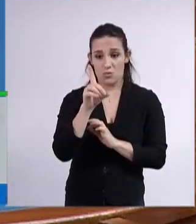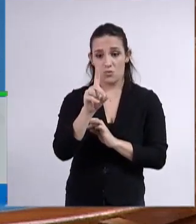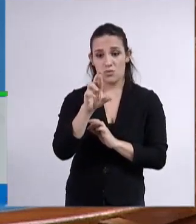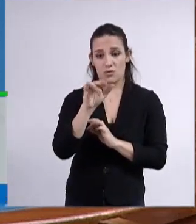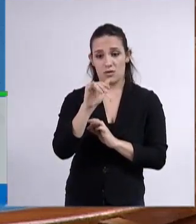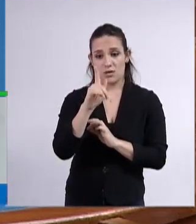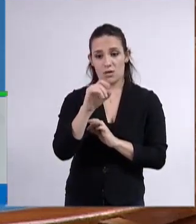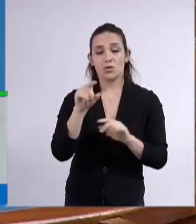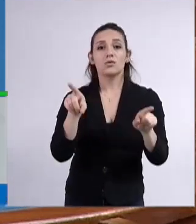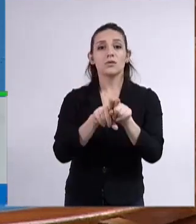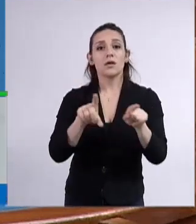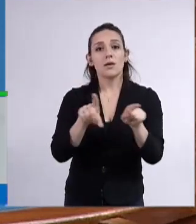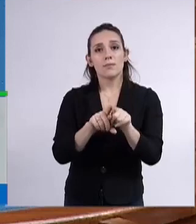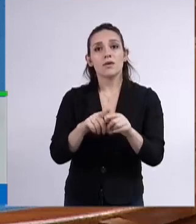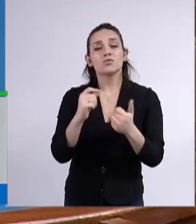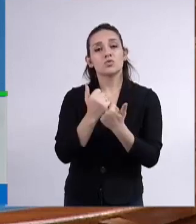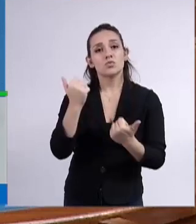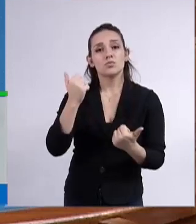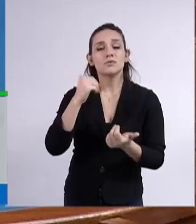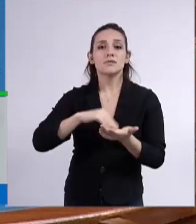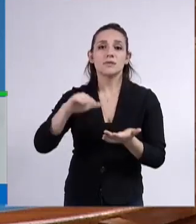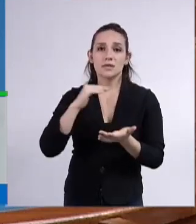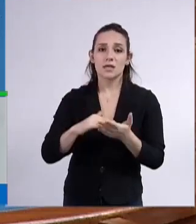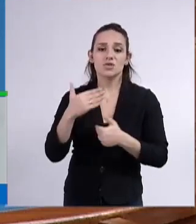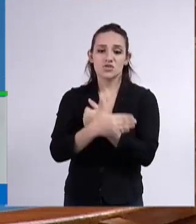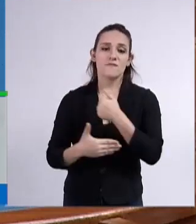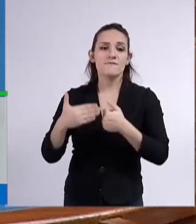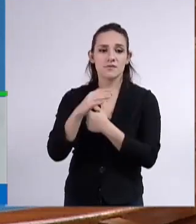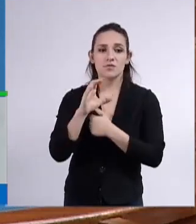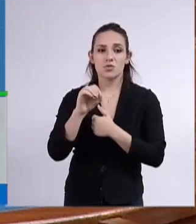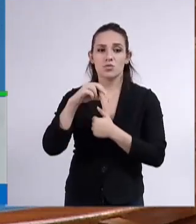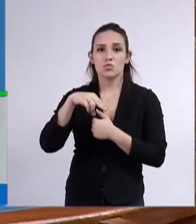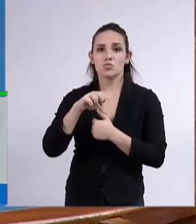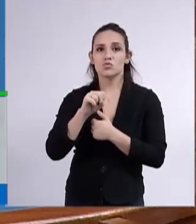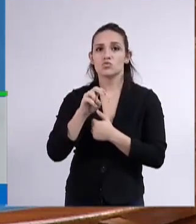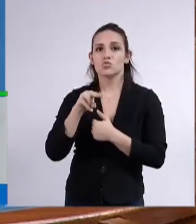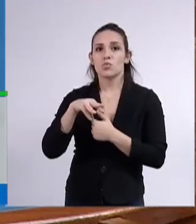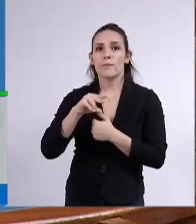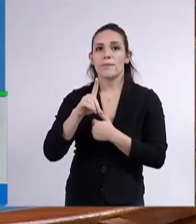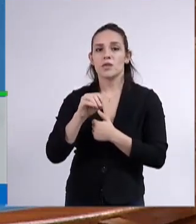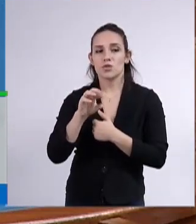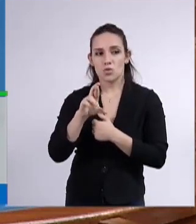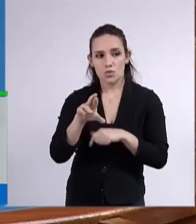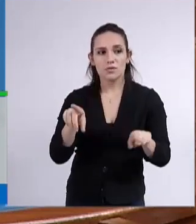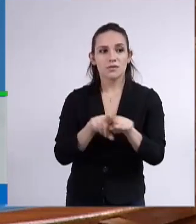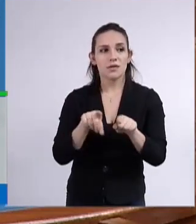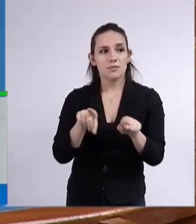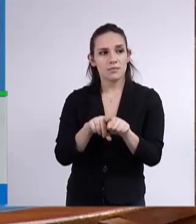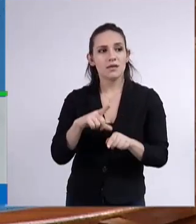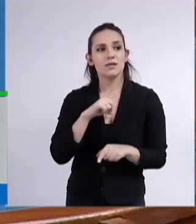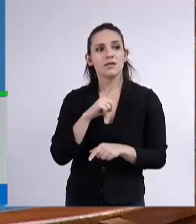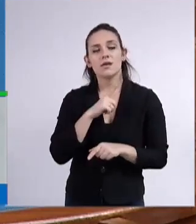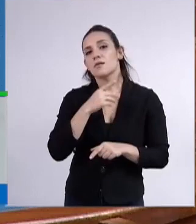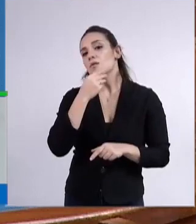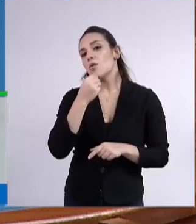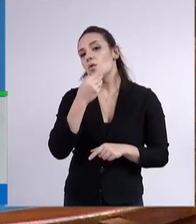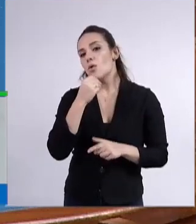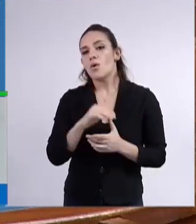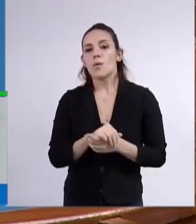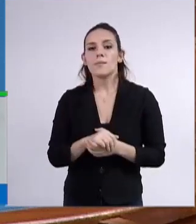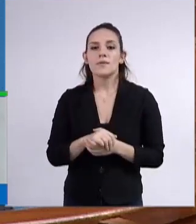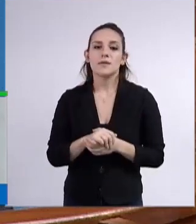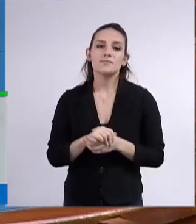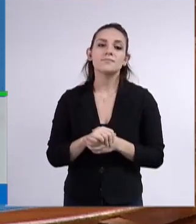Custódio, subsecretário de Proteção e Defesa do Consumidor, o senhor Laírcio Rui Palermo, representando a Associação de Defesa